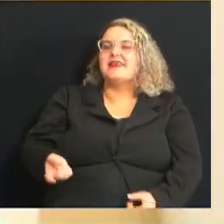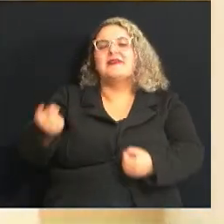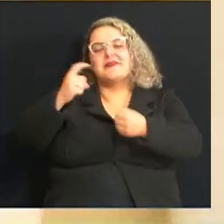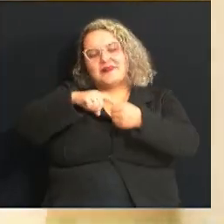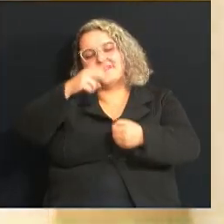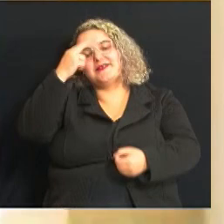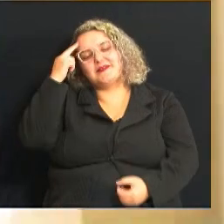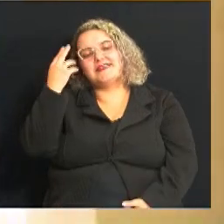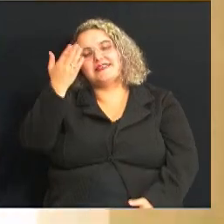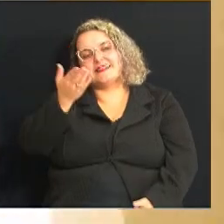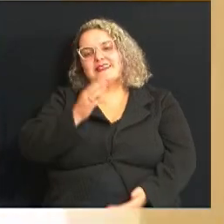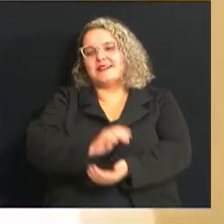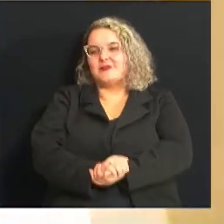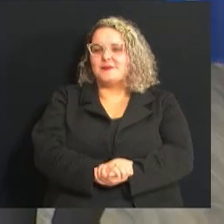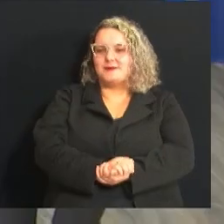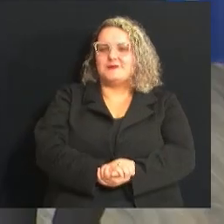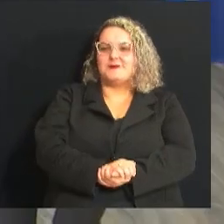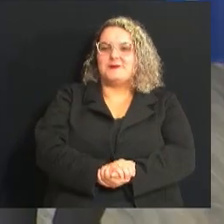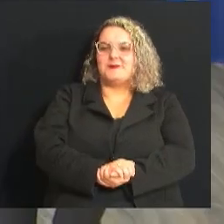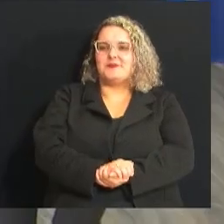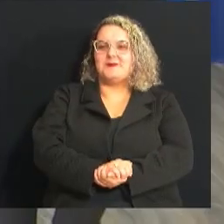Gabriel Castro.